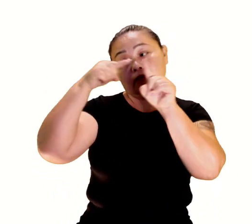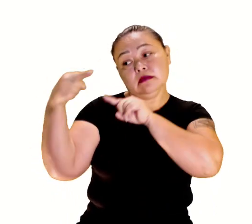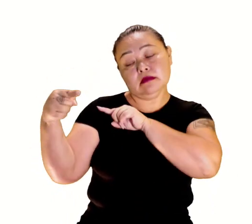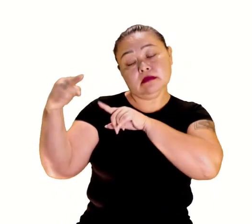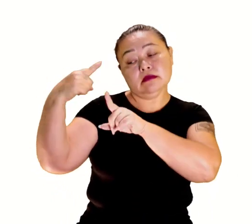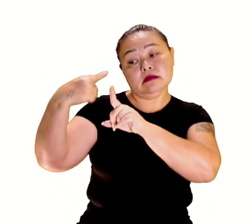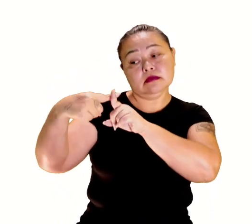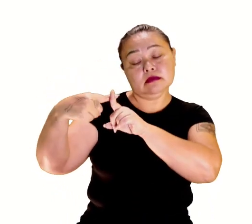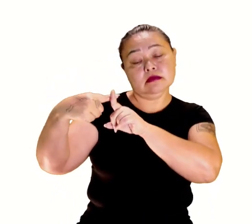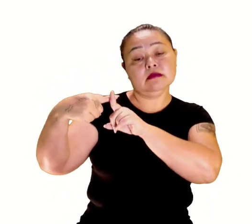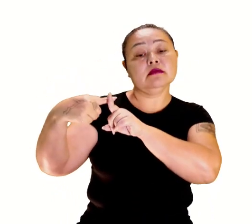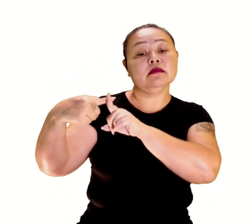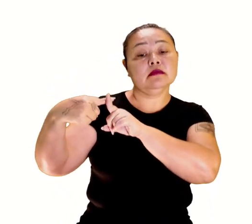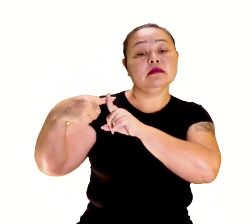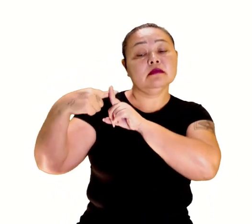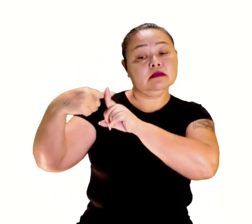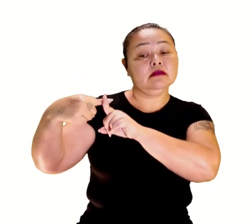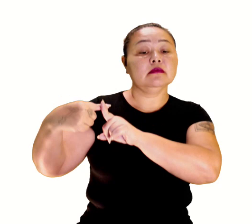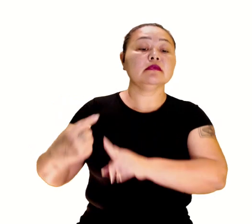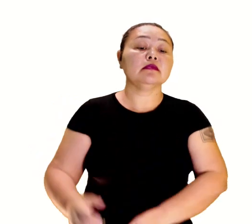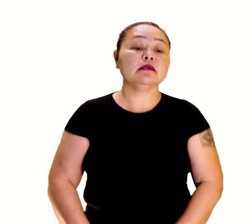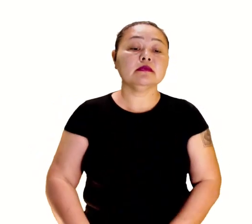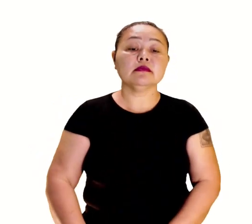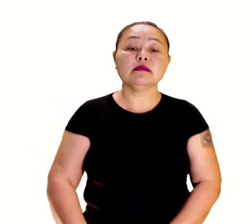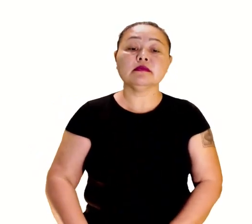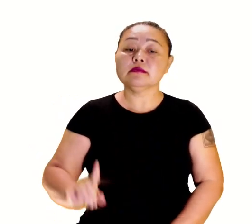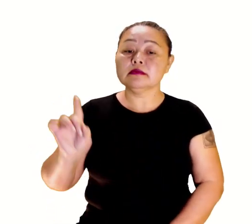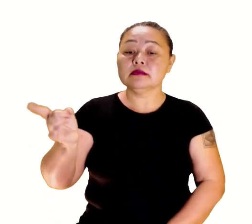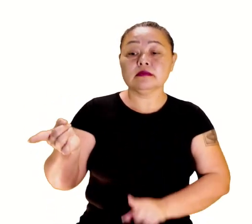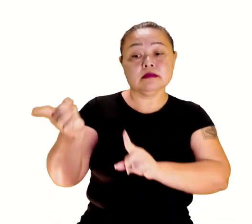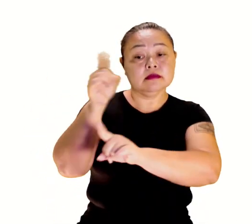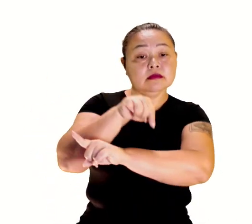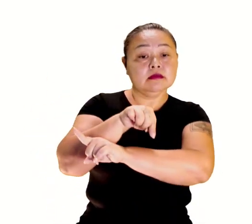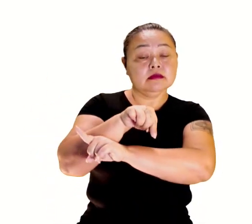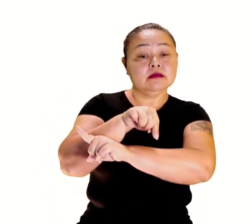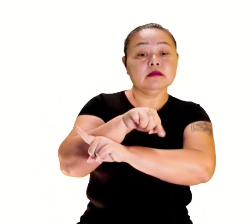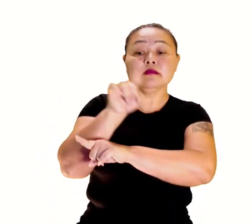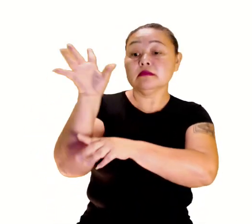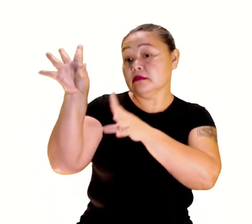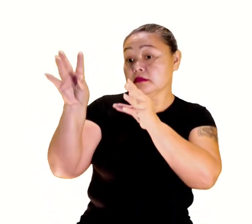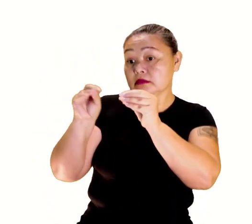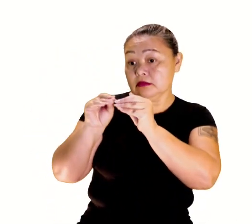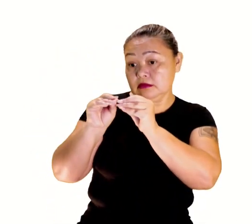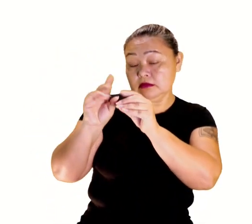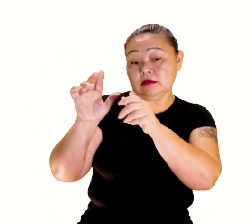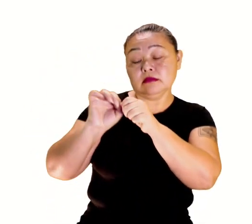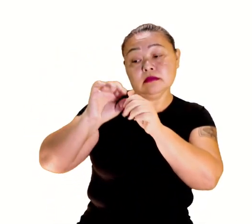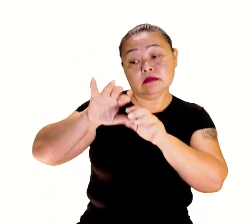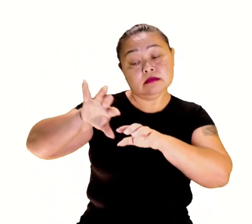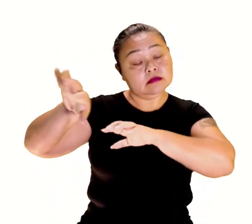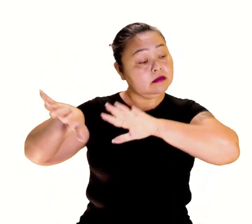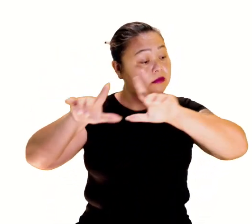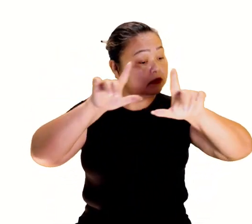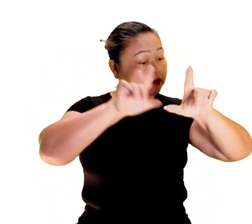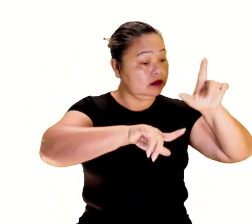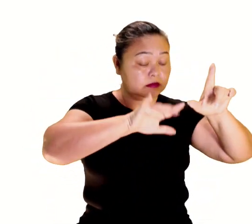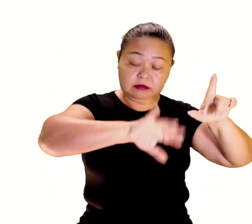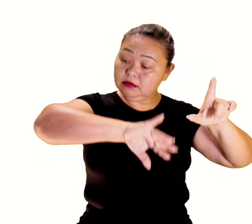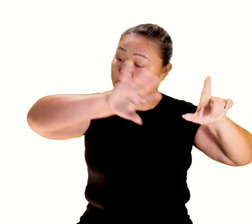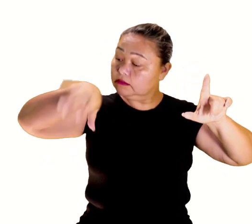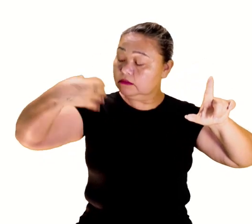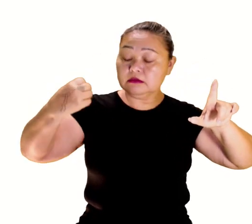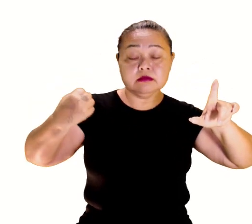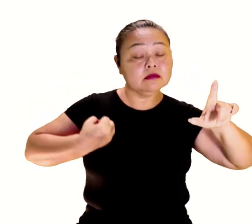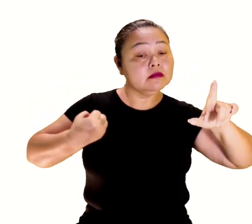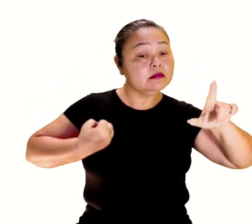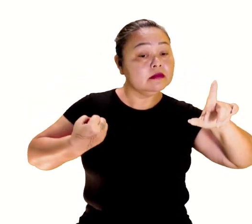lá. Isso, positivo. E o 2x então, veio para cá. Em resumo, é isso aí, né? Deixar de um lado letras, de outro lado números. Ah,